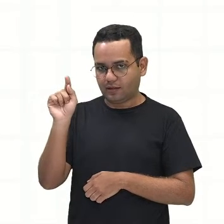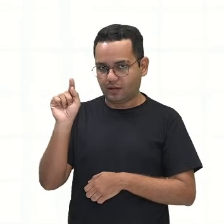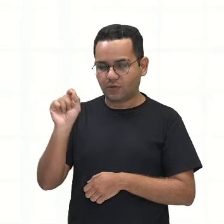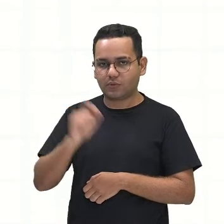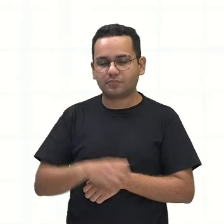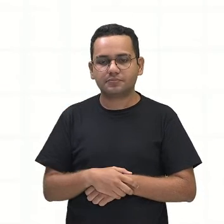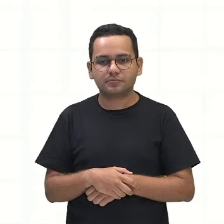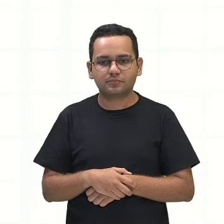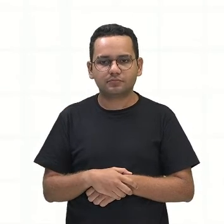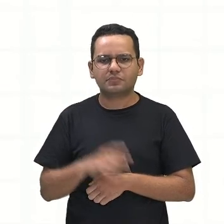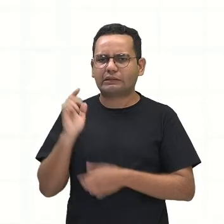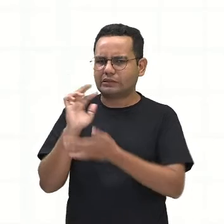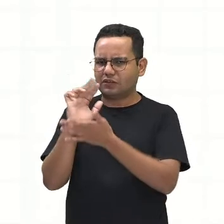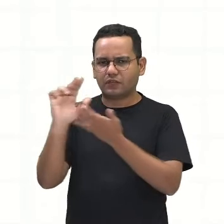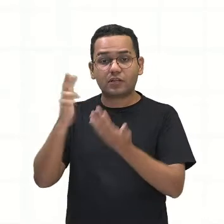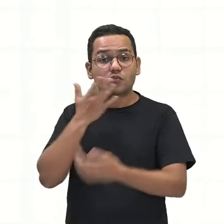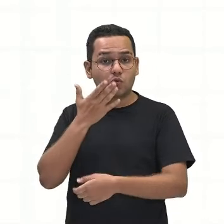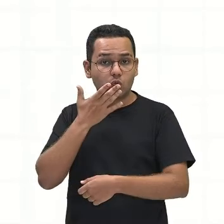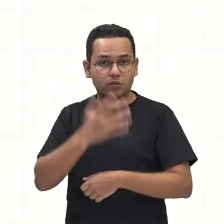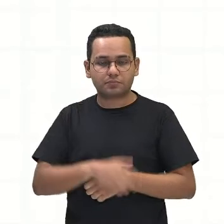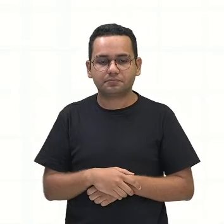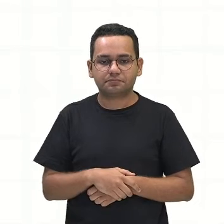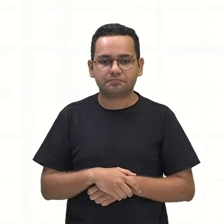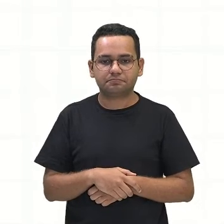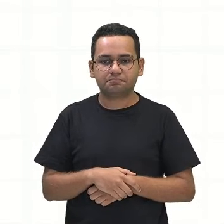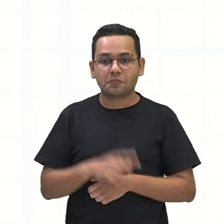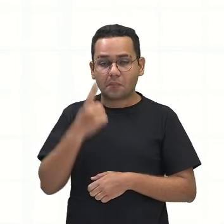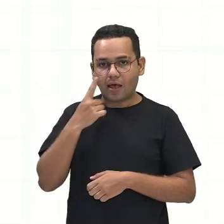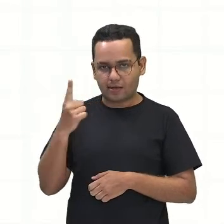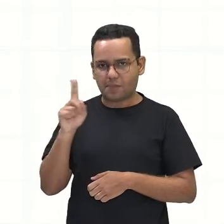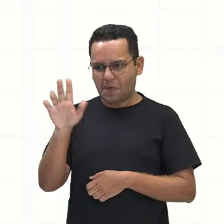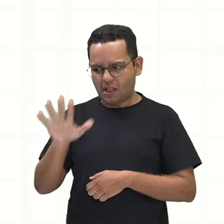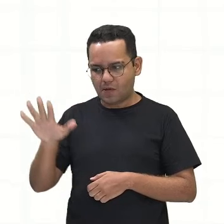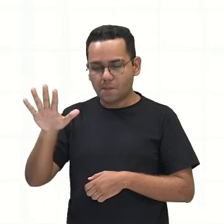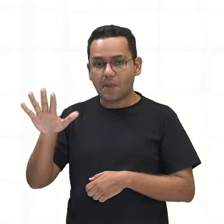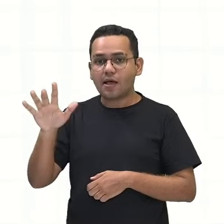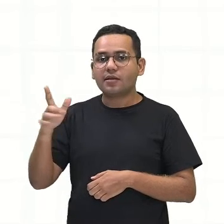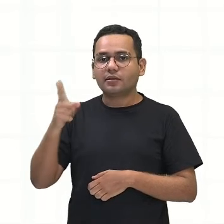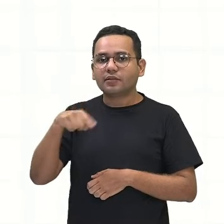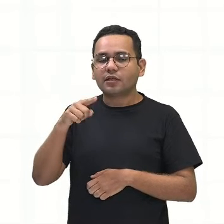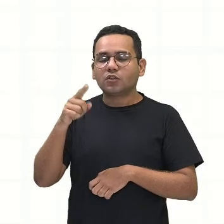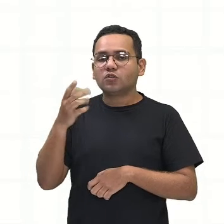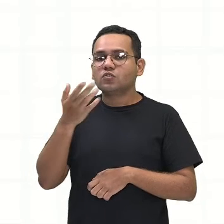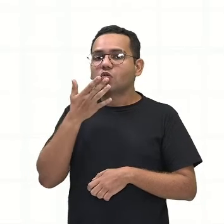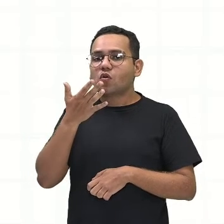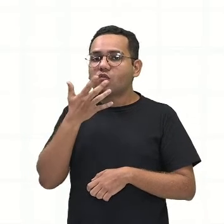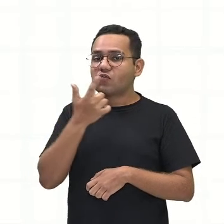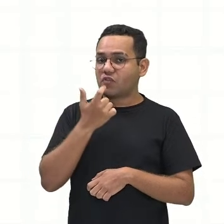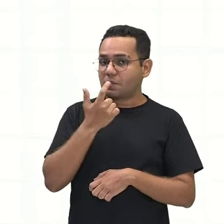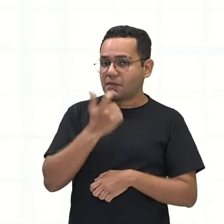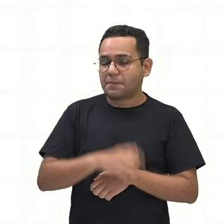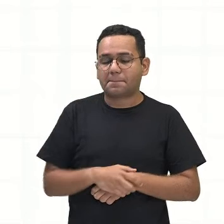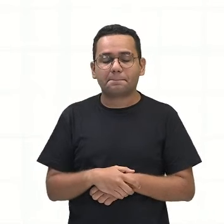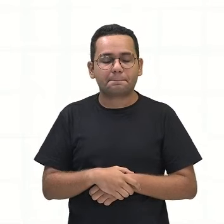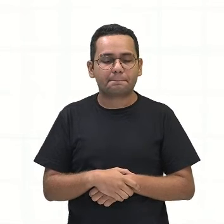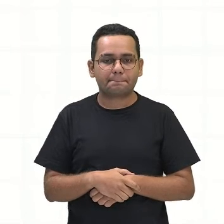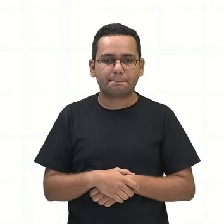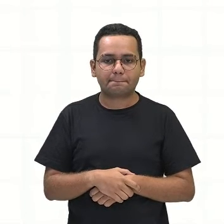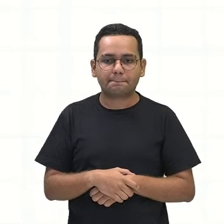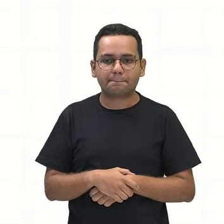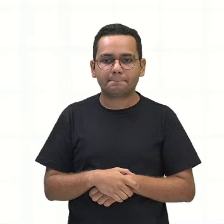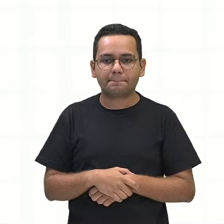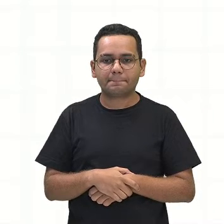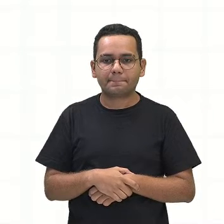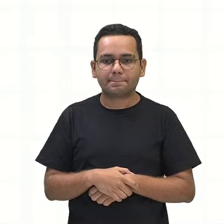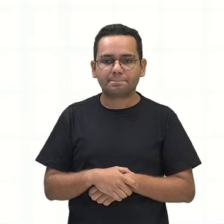eles podem ter várias cores. Na nossa flor aqui, ela está sendo representada pela cor vermelha, tá? Mas as pétalas podem ser